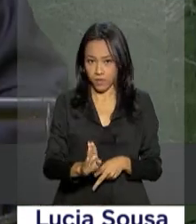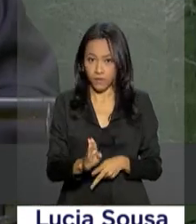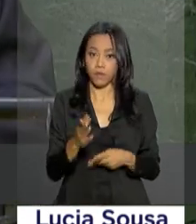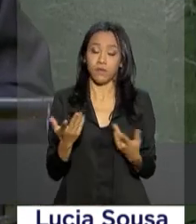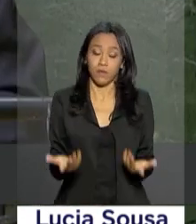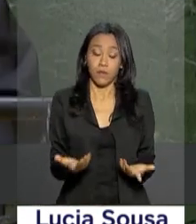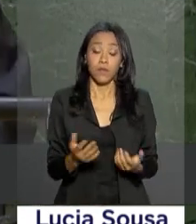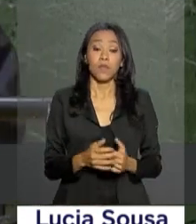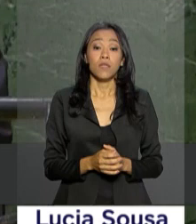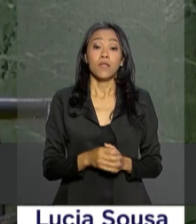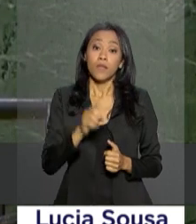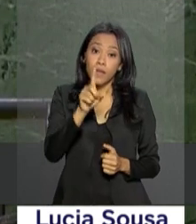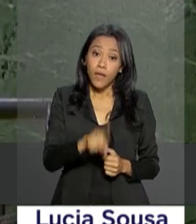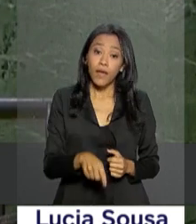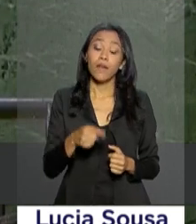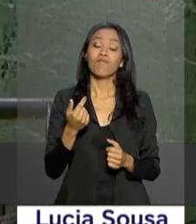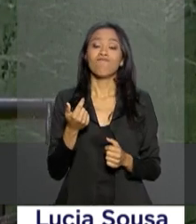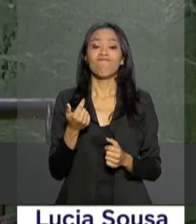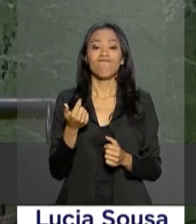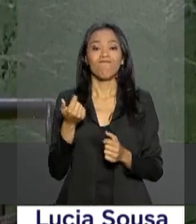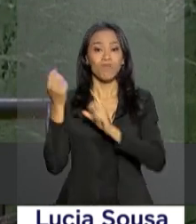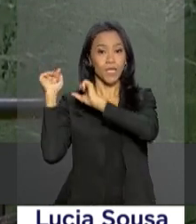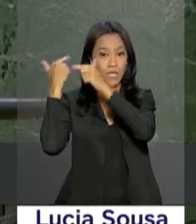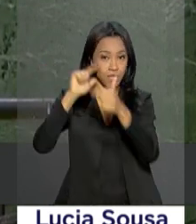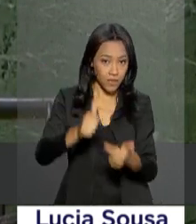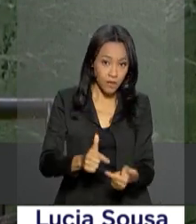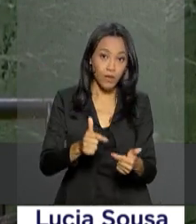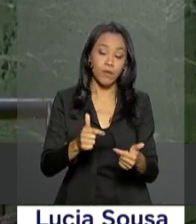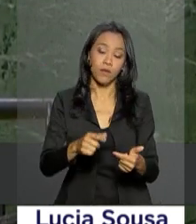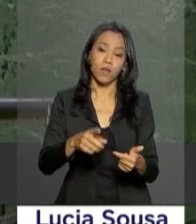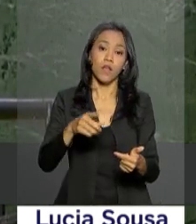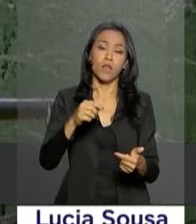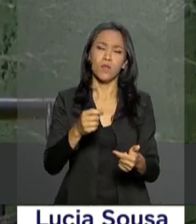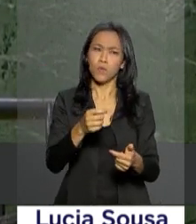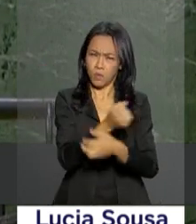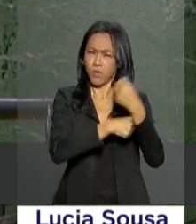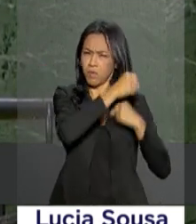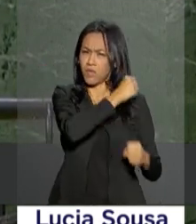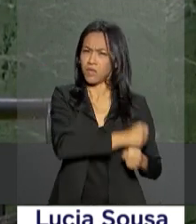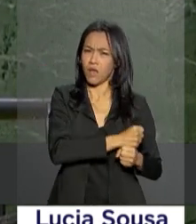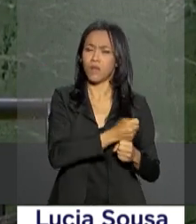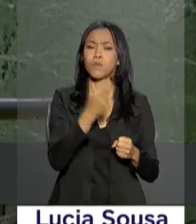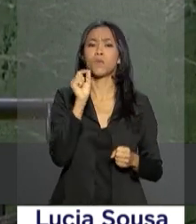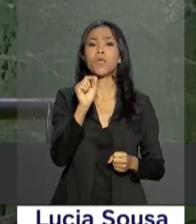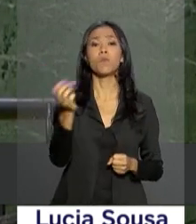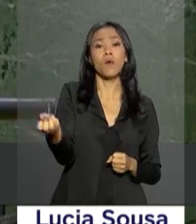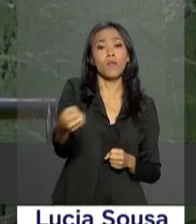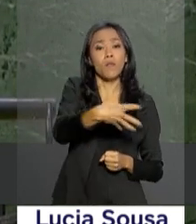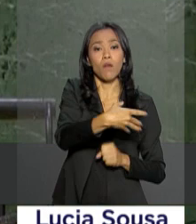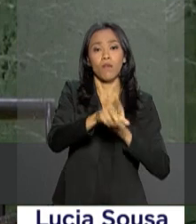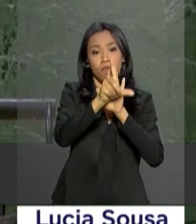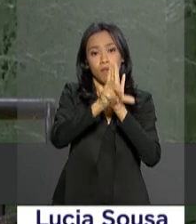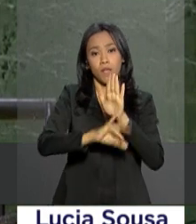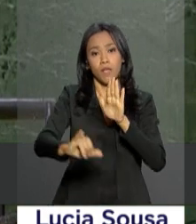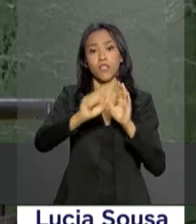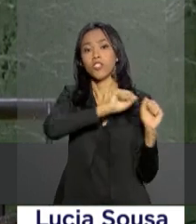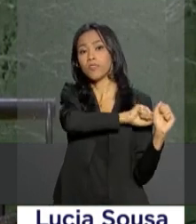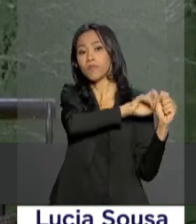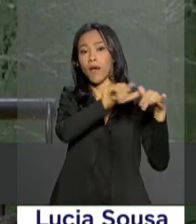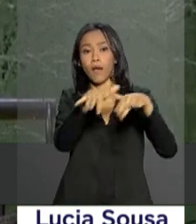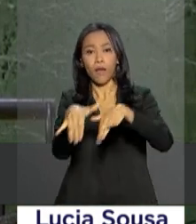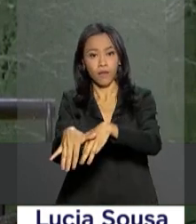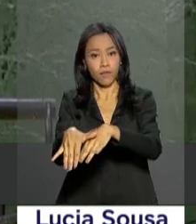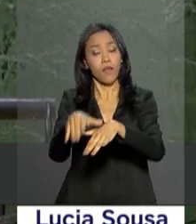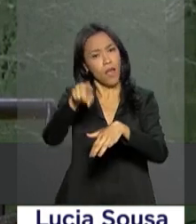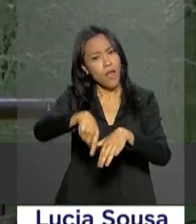aliás a essa tradição e instituímos o nosso no ano passado uma nova lei de imigração uma